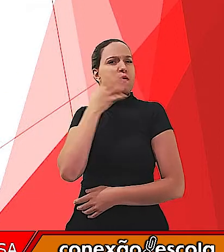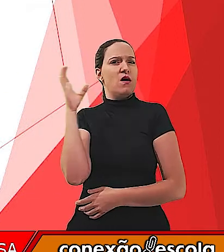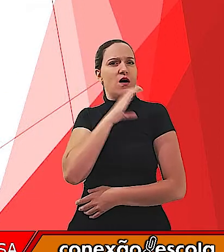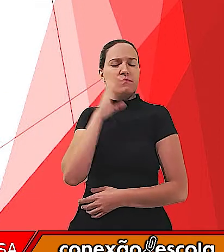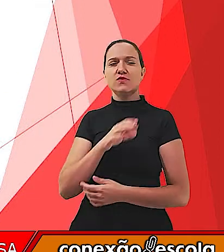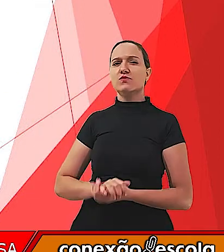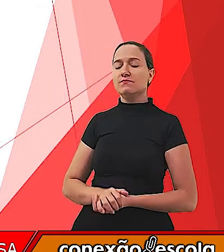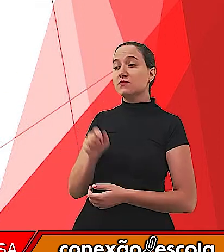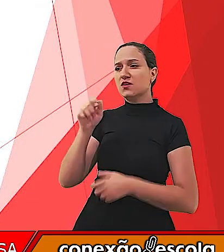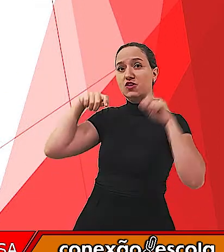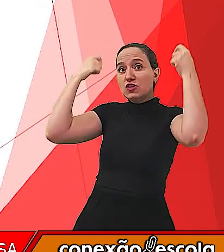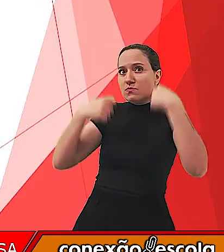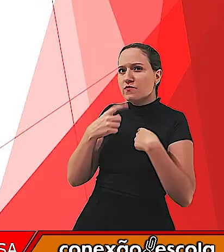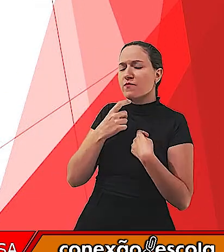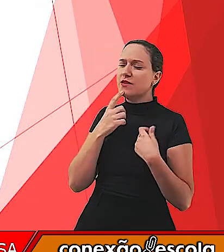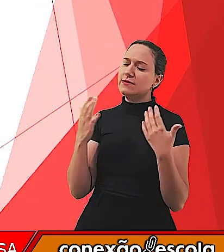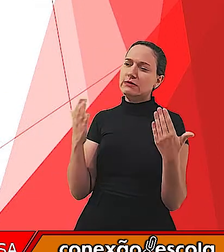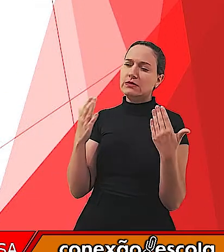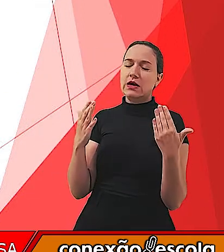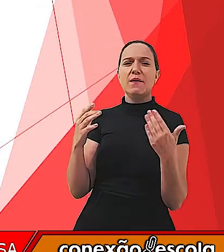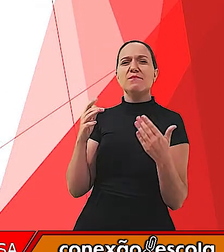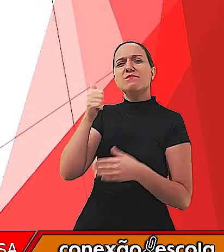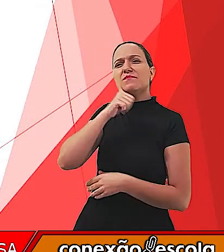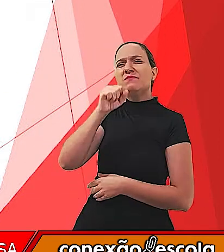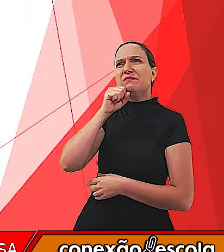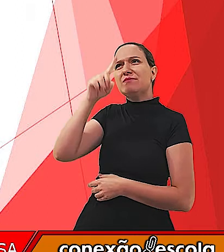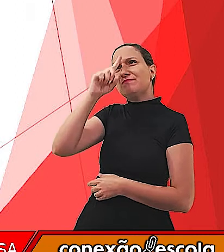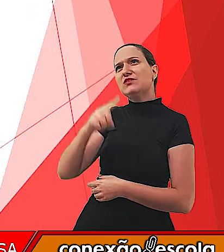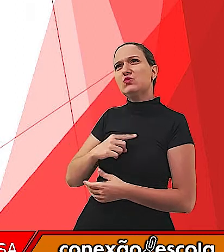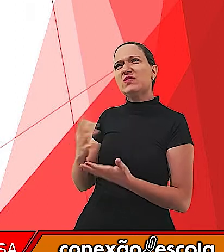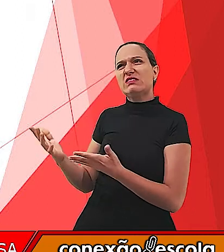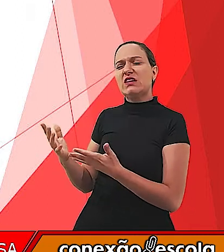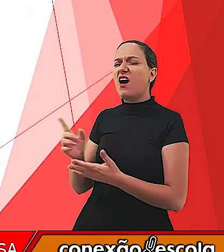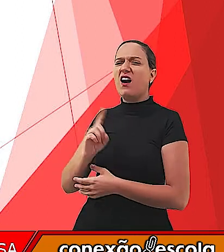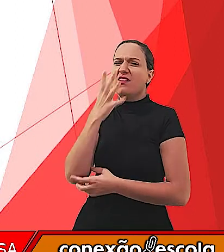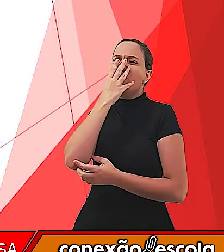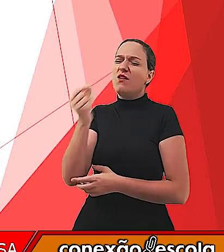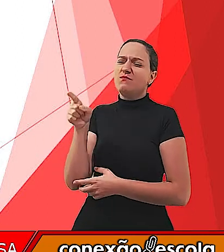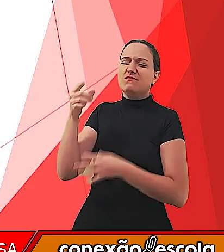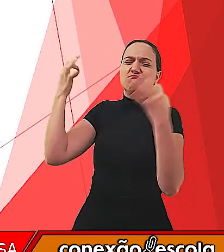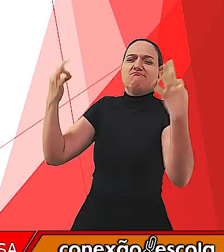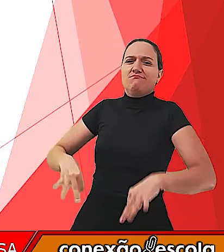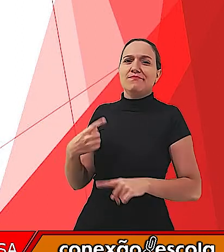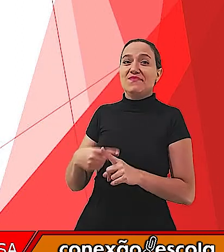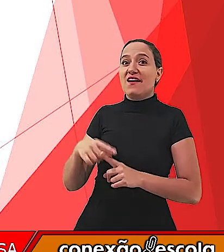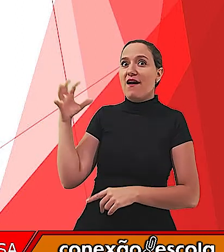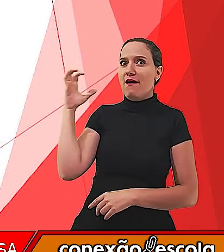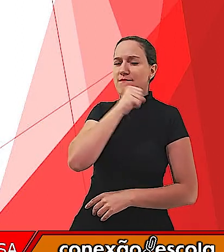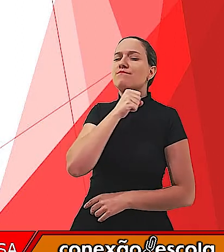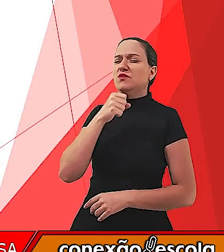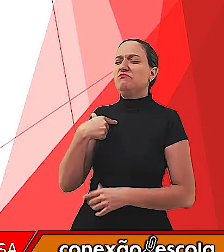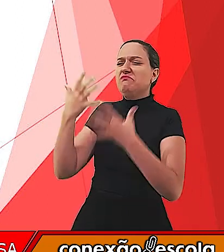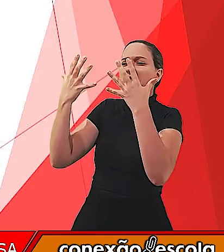em dúvida, porque não gostava de desobedecer sua mãe, mas resolveu seguir o conselho do